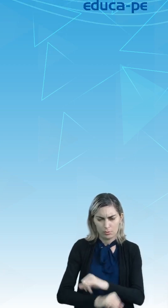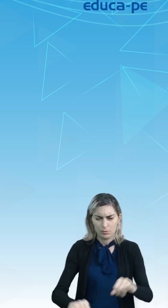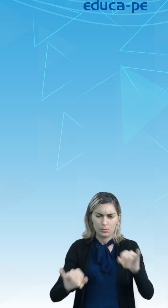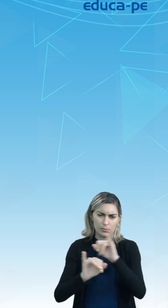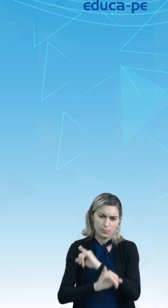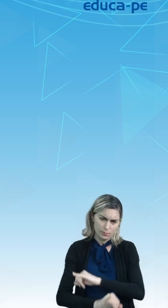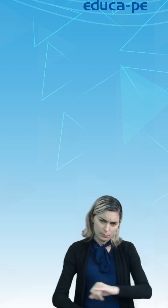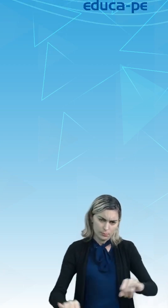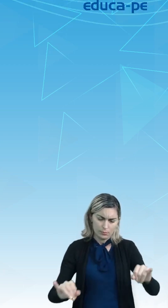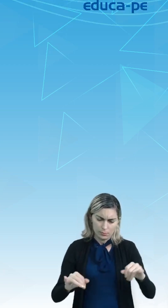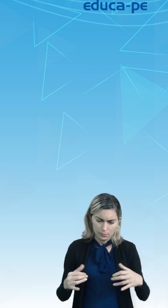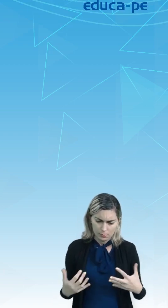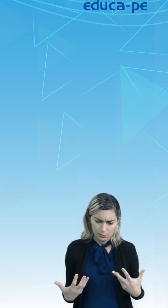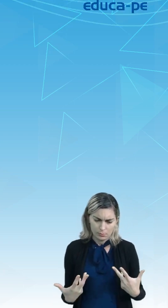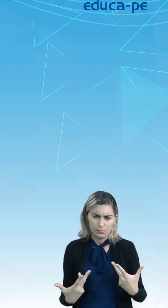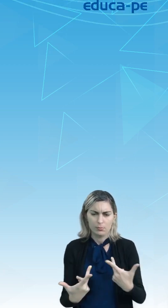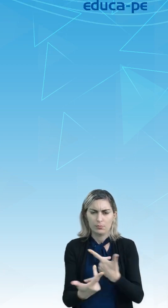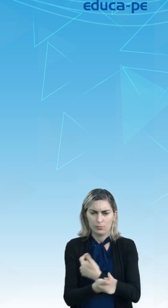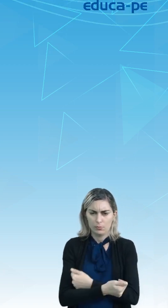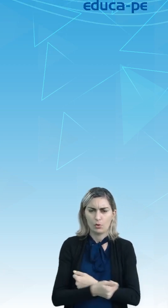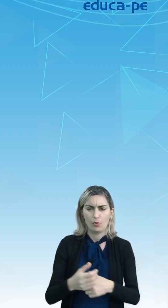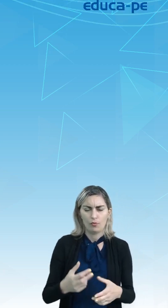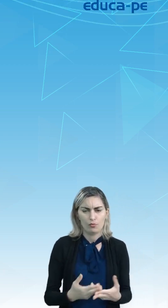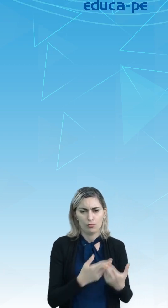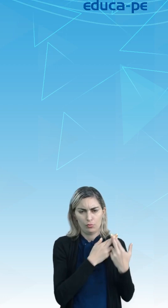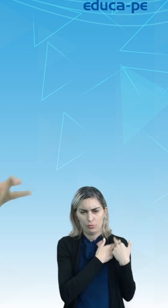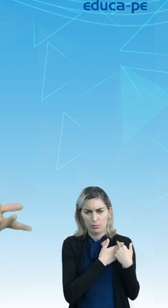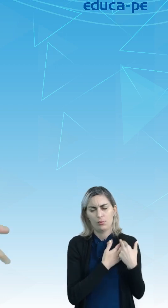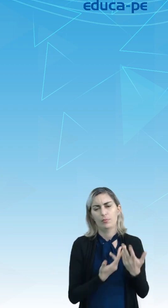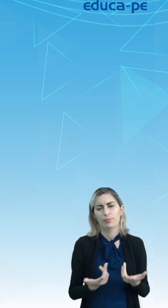campanha, persuasão, função